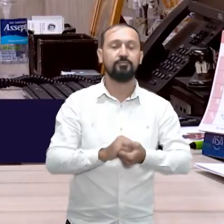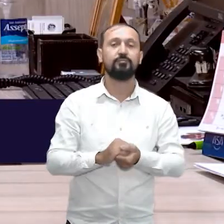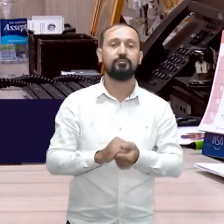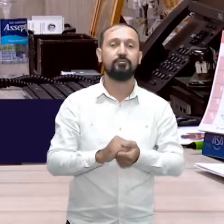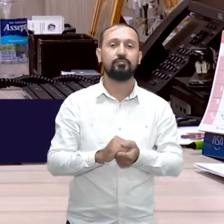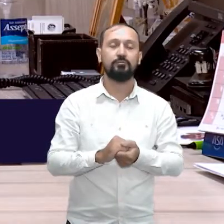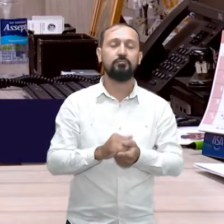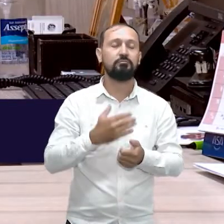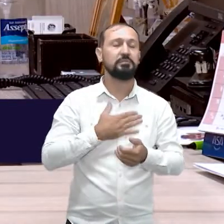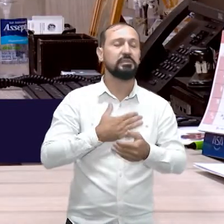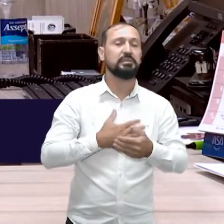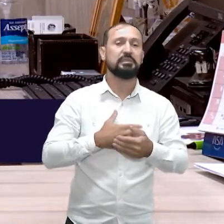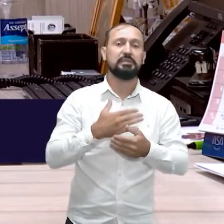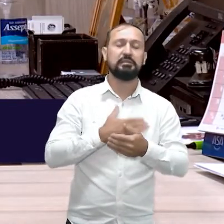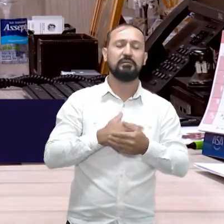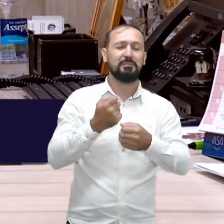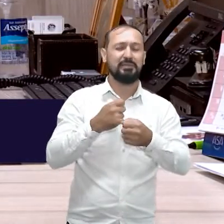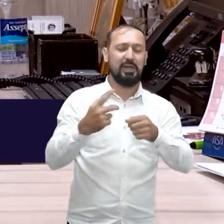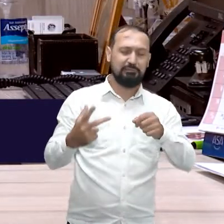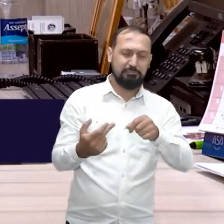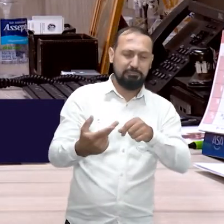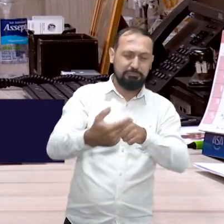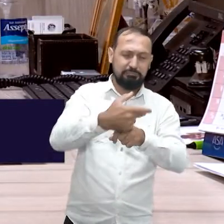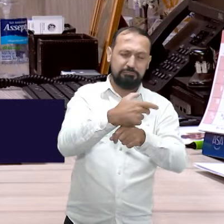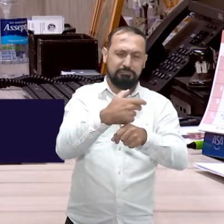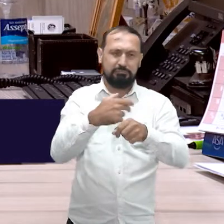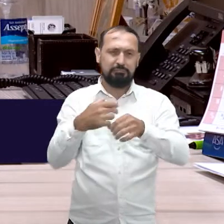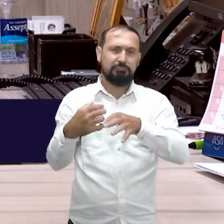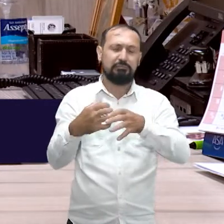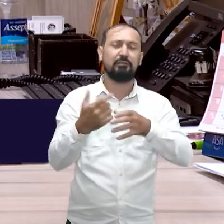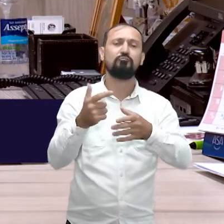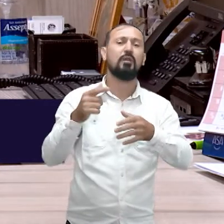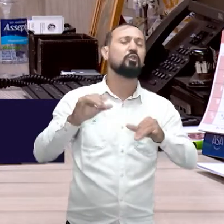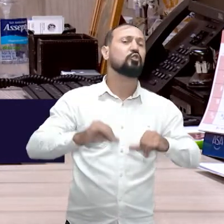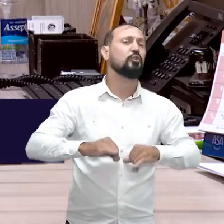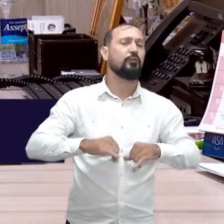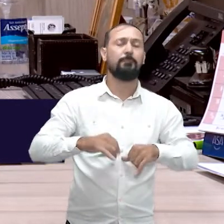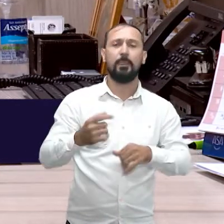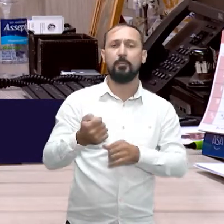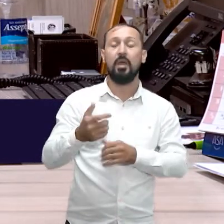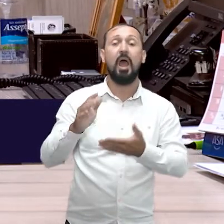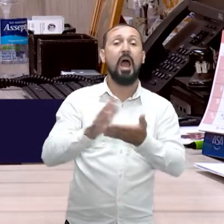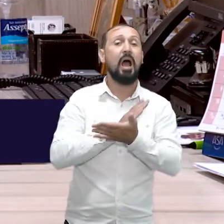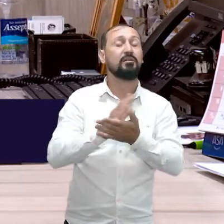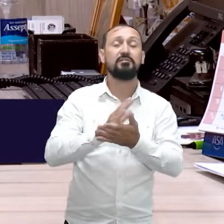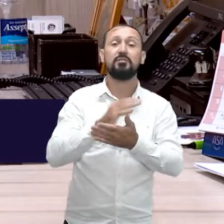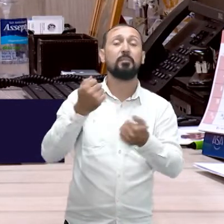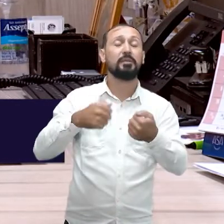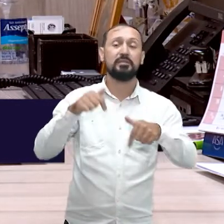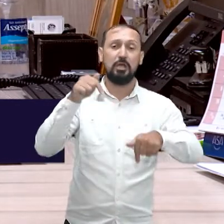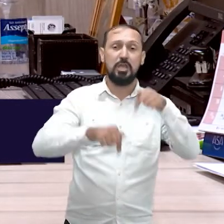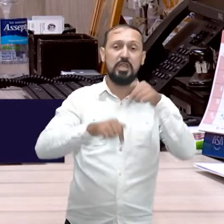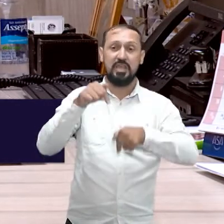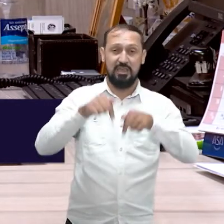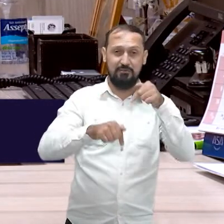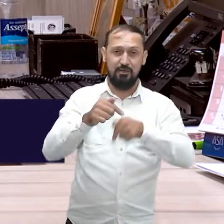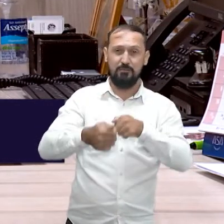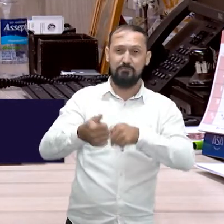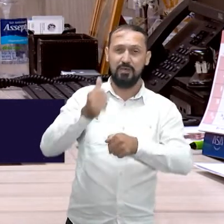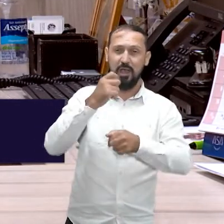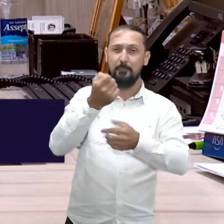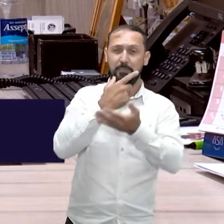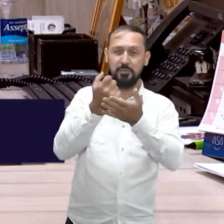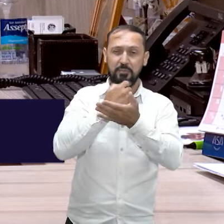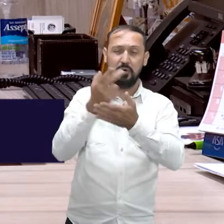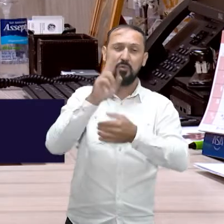O tratamento é mais tranquilo, o tratamento é conservador, sem mutilação, sem sequela, sem maior sofrimento, muitas vezes nem